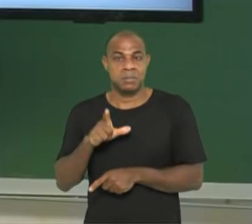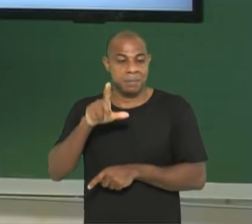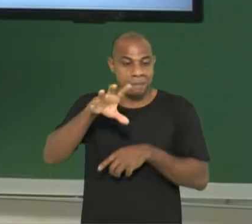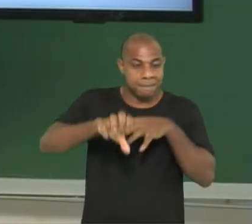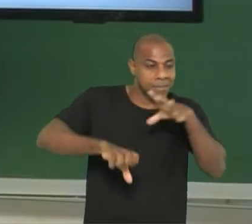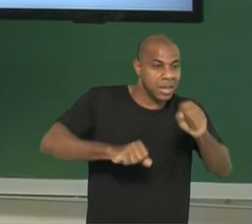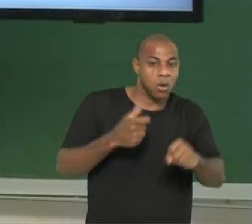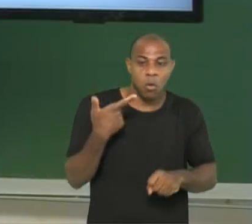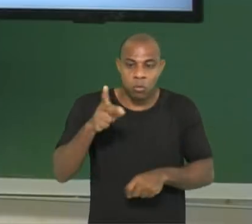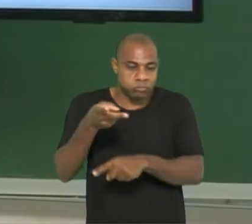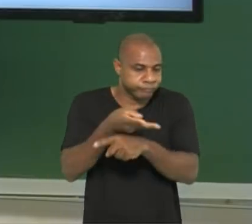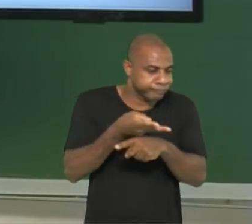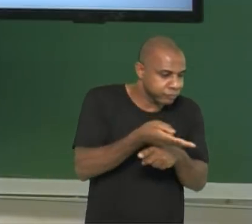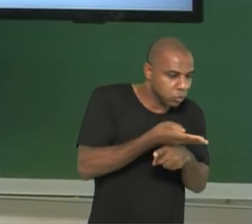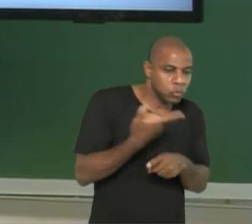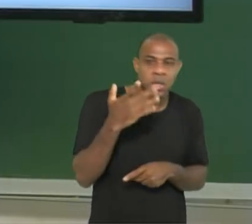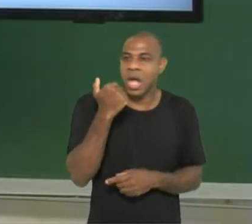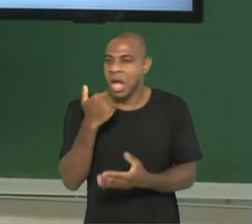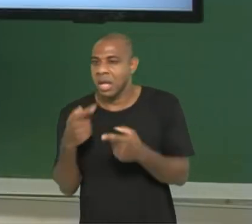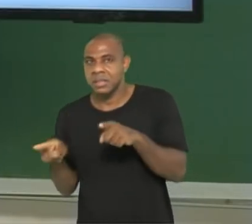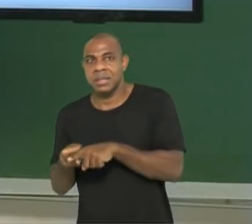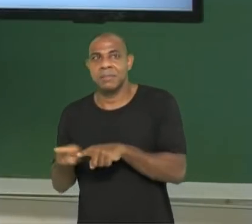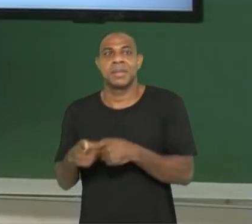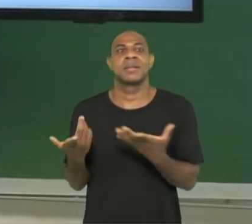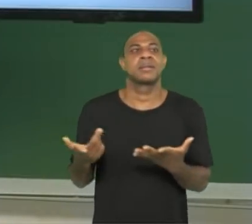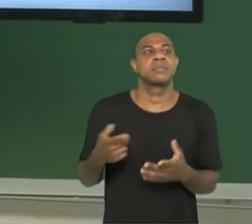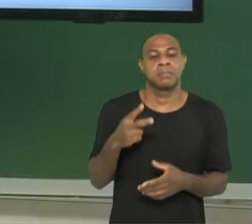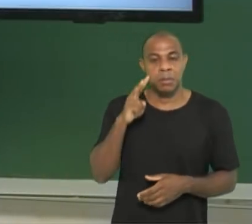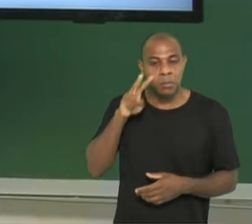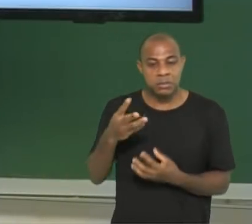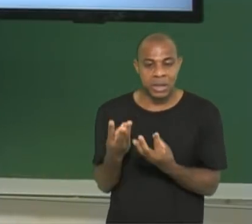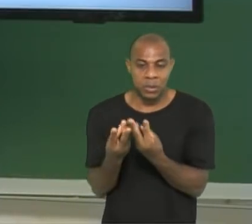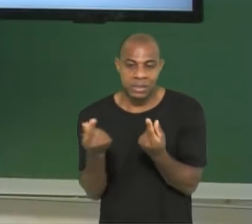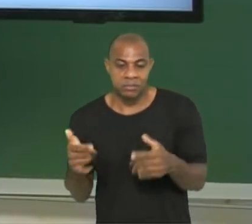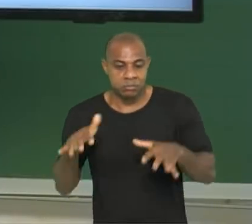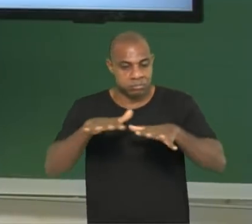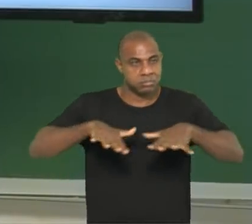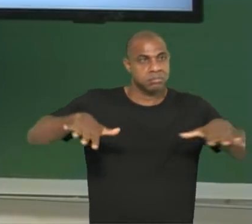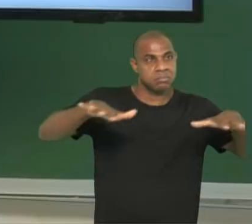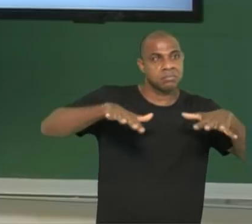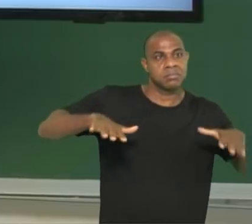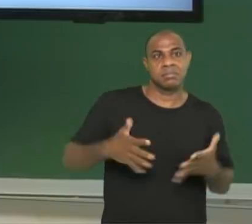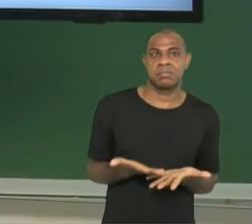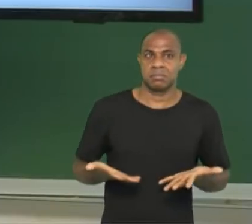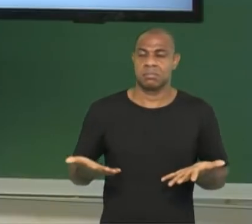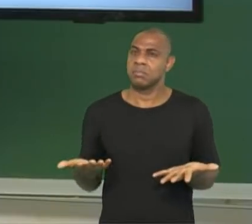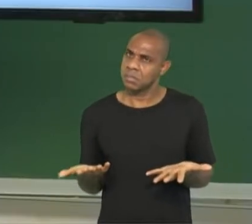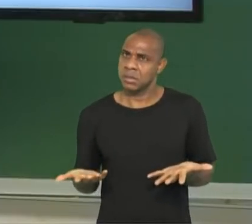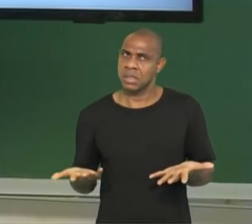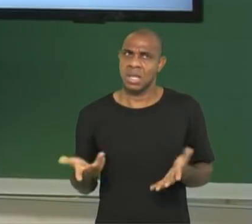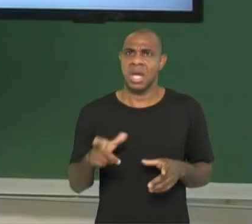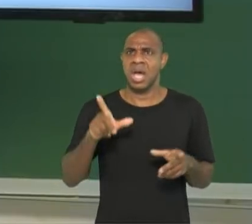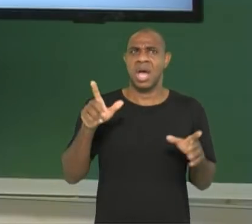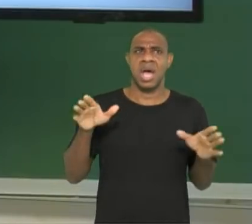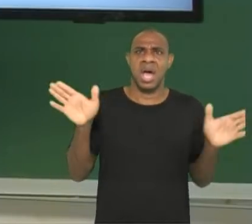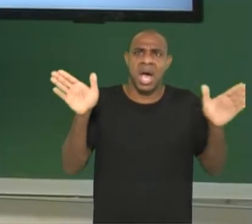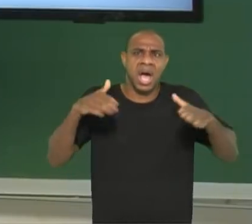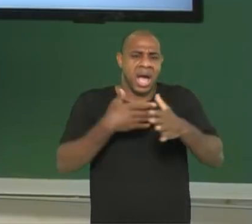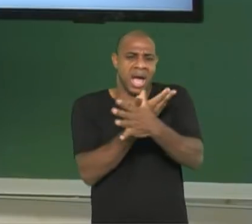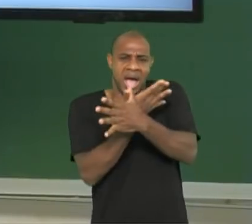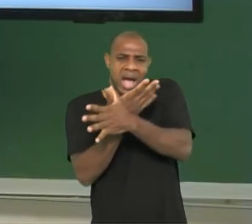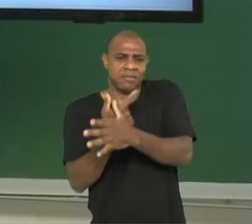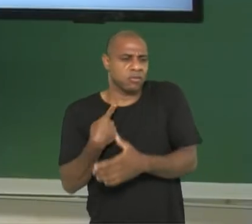em muitos casos. E elas também indicam a qualidade do ambiente. Uma ave não vai estar num ambiente poluído, ela vai procurar um